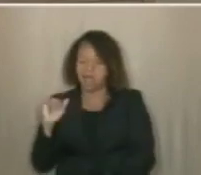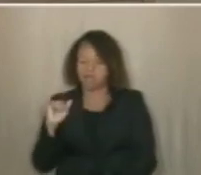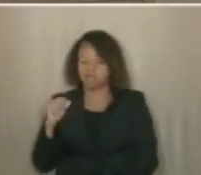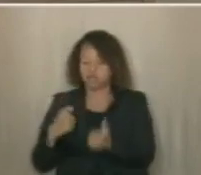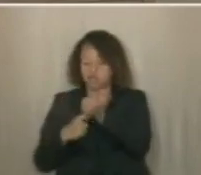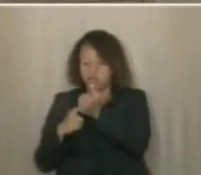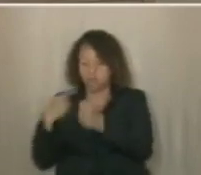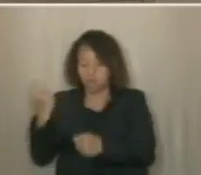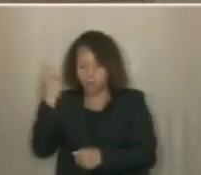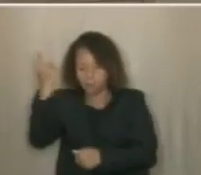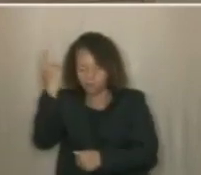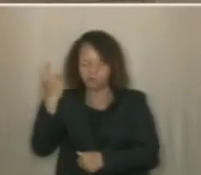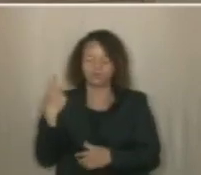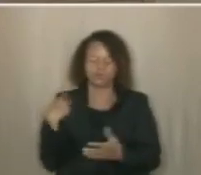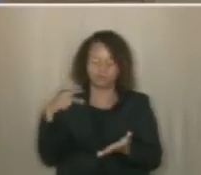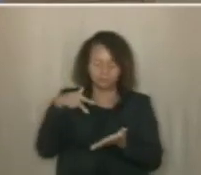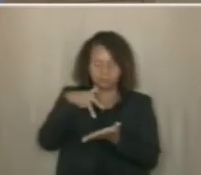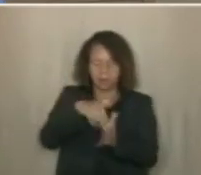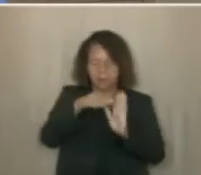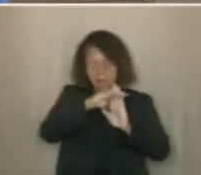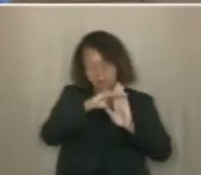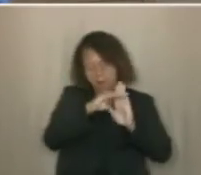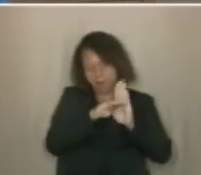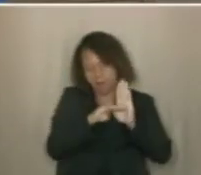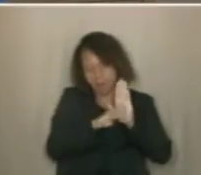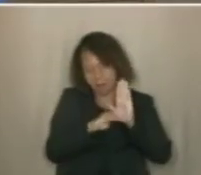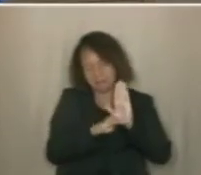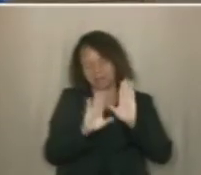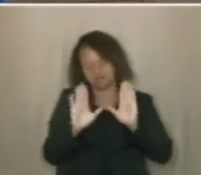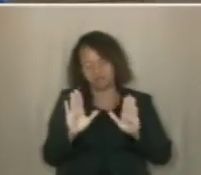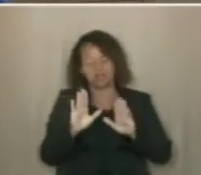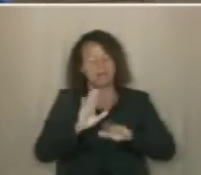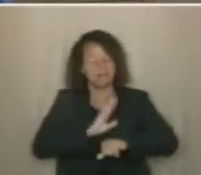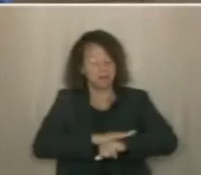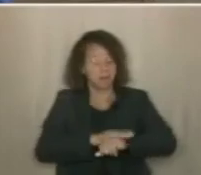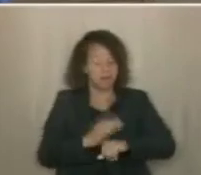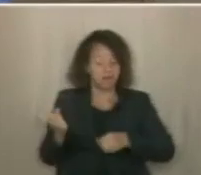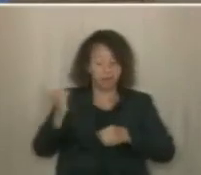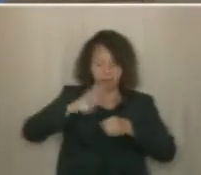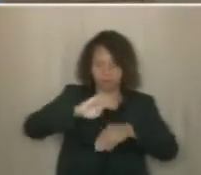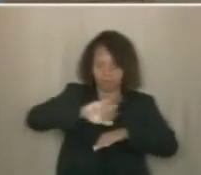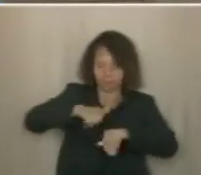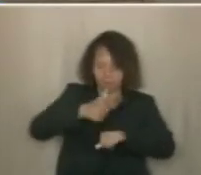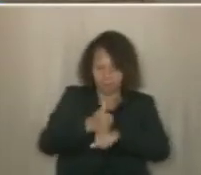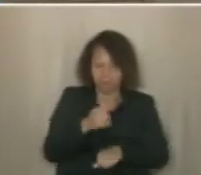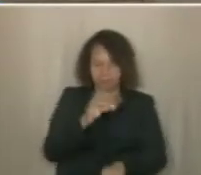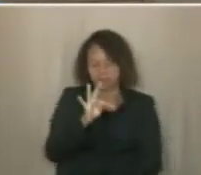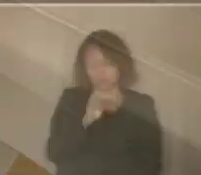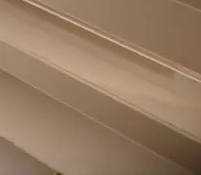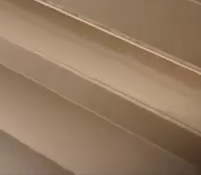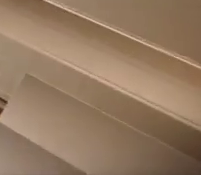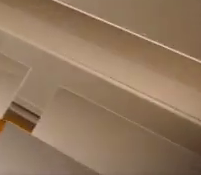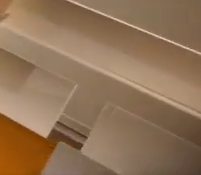público através do programa ta aprumado e trazer novos tempos para a praça Tobias